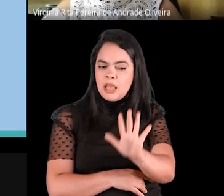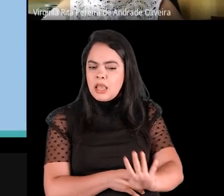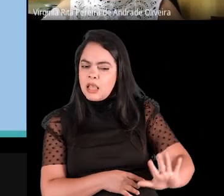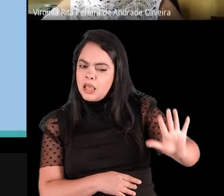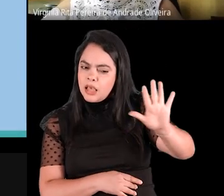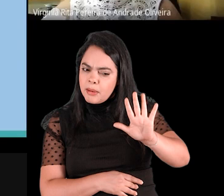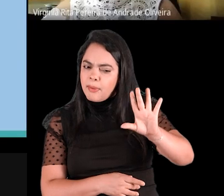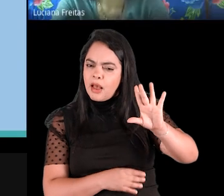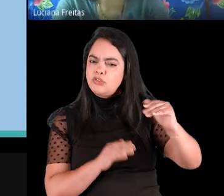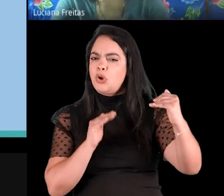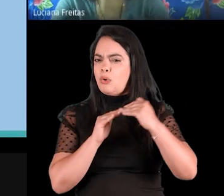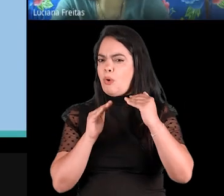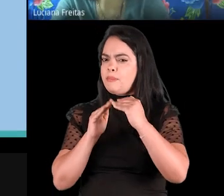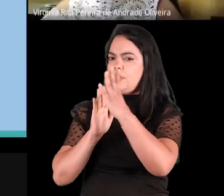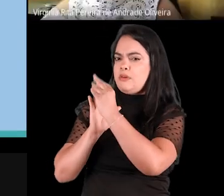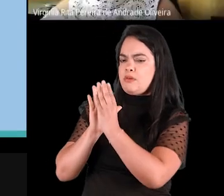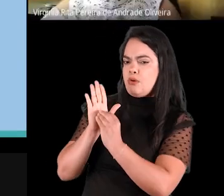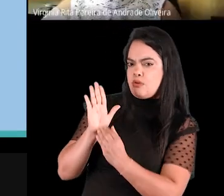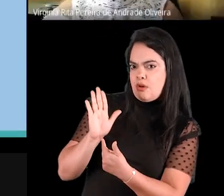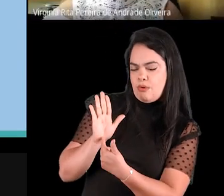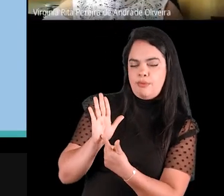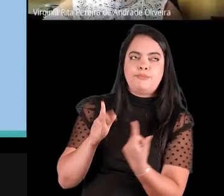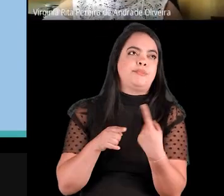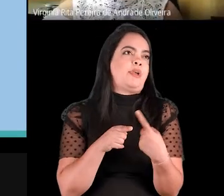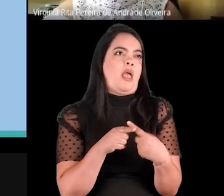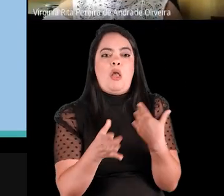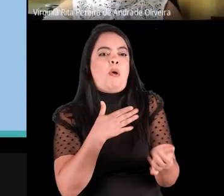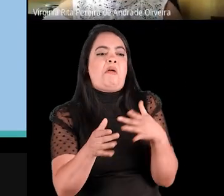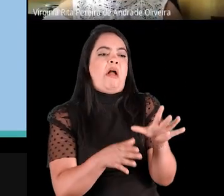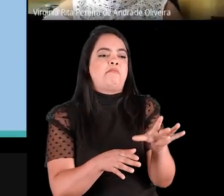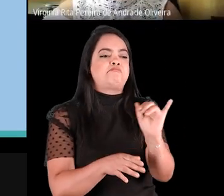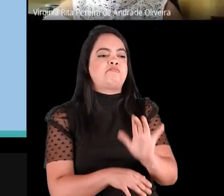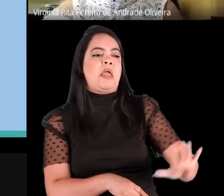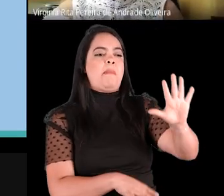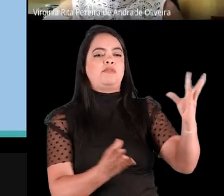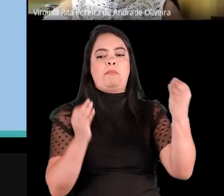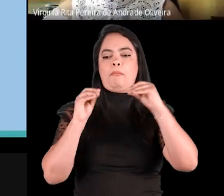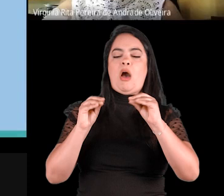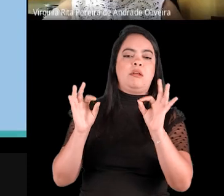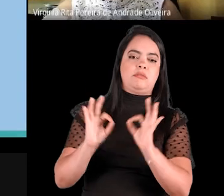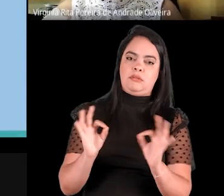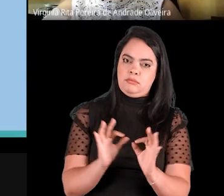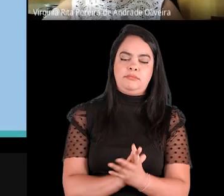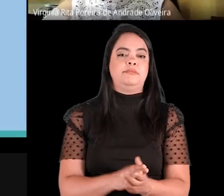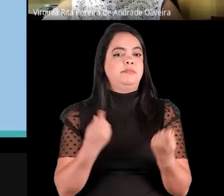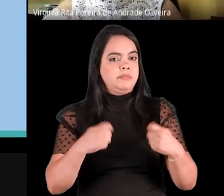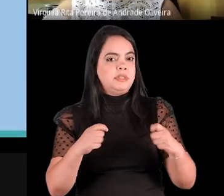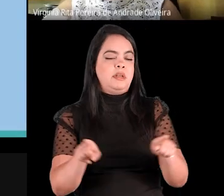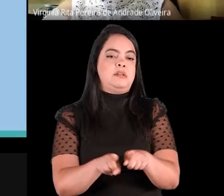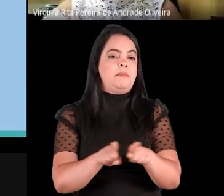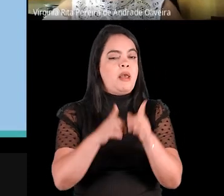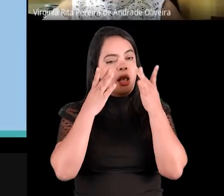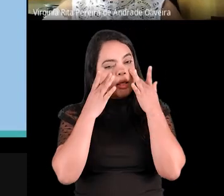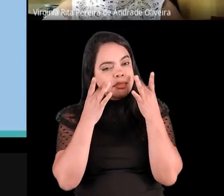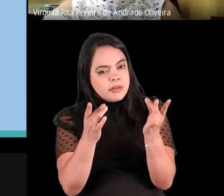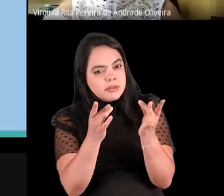dialoguem com o conteúdo, né? Porque Perfeito. Não dá para a gente colocar qualquer imagem. E a gente precisa também se atentar à qualidade